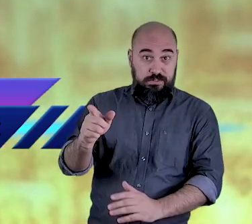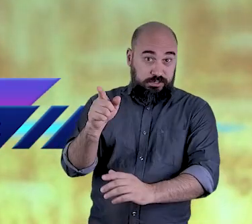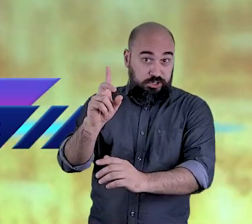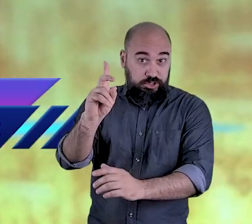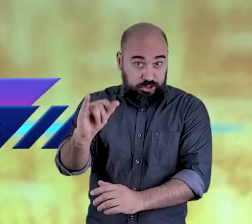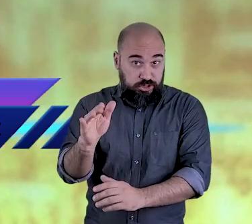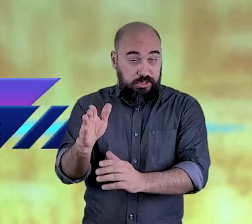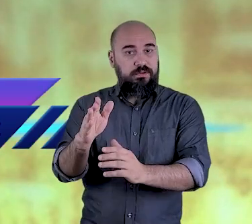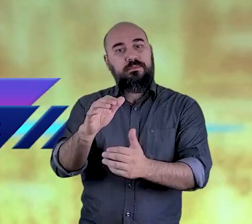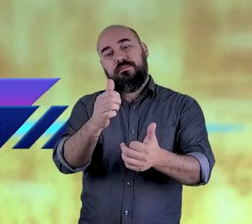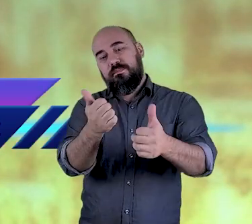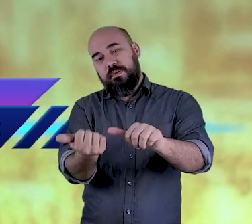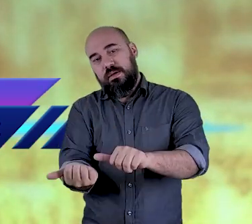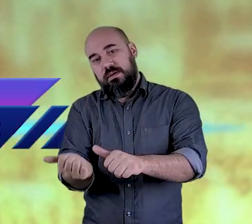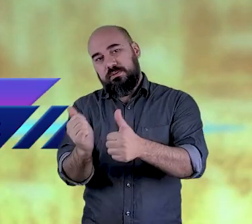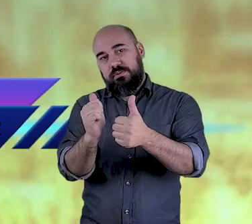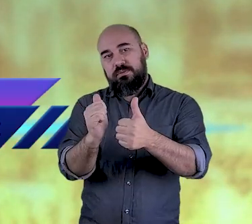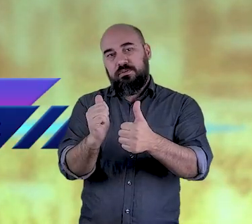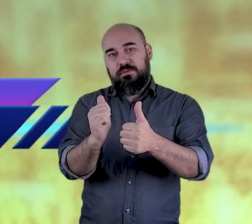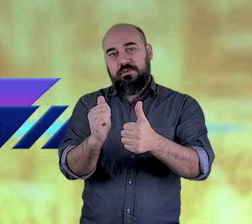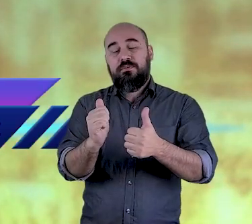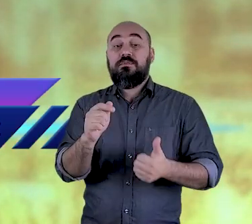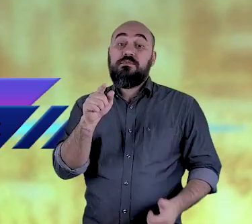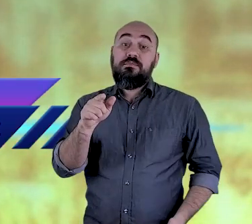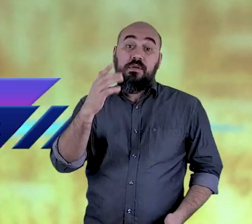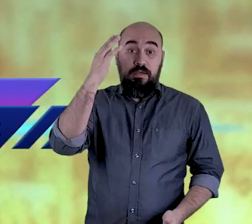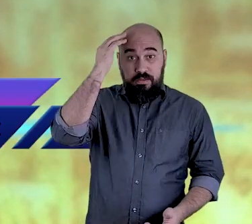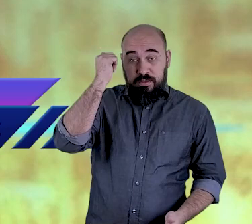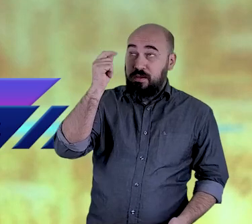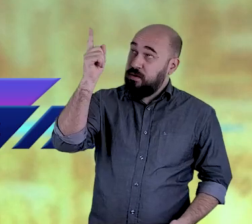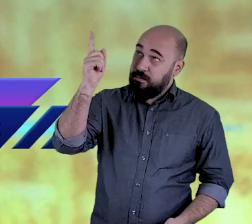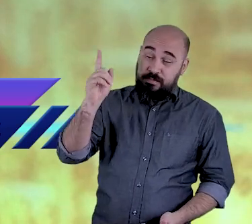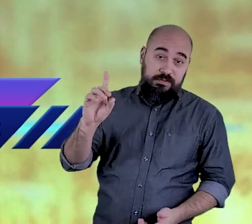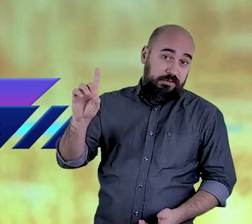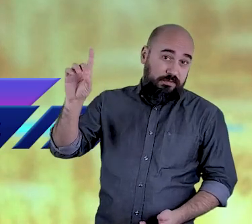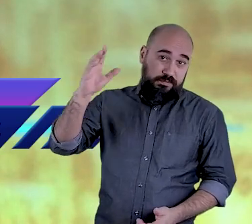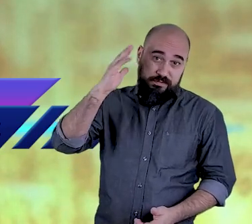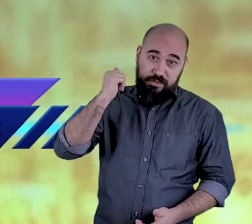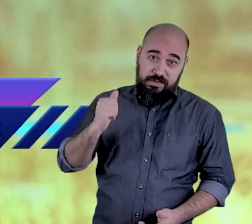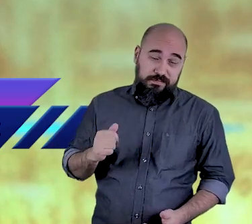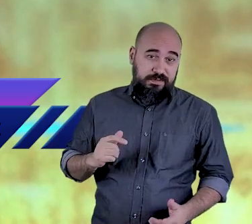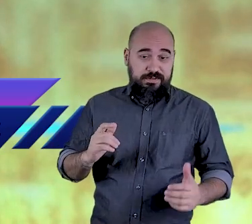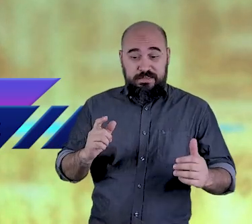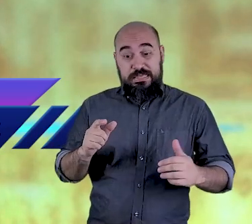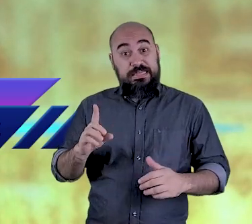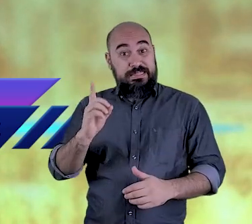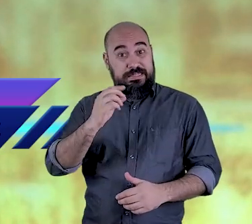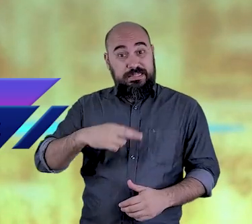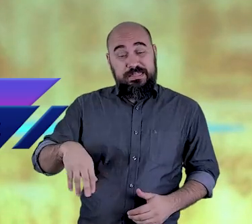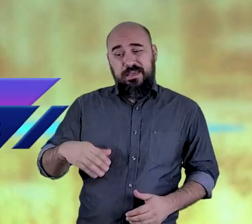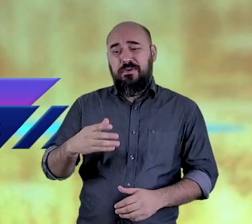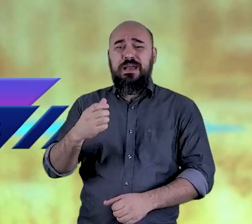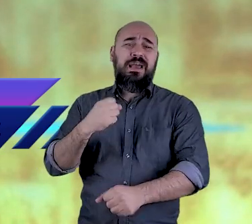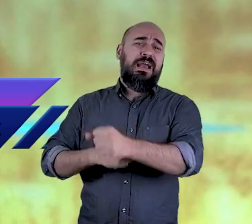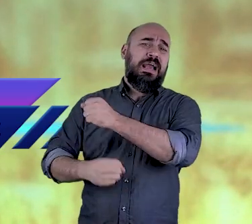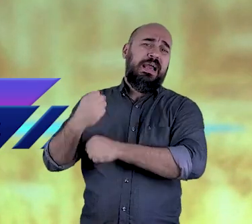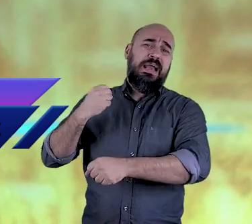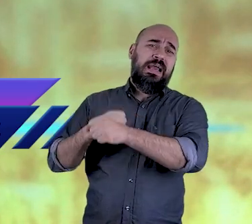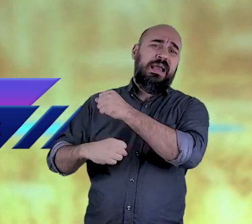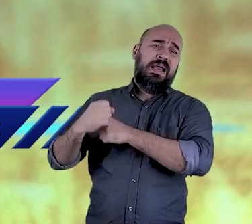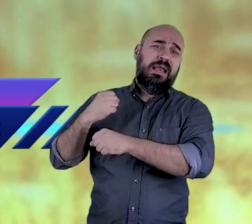a Bíblia não adivinha ela sabe Daniel profetizou centena de anos antes